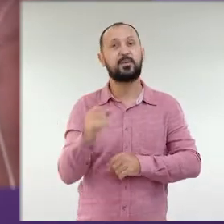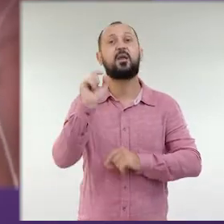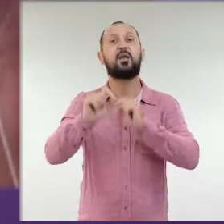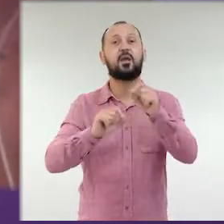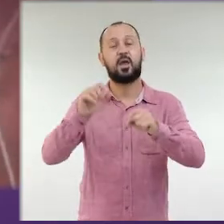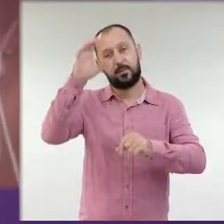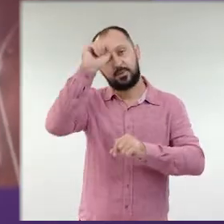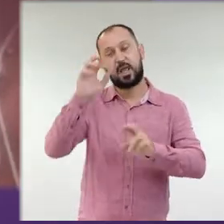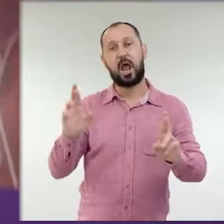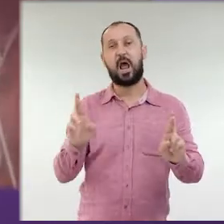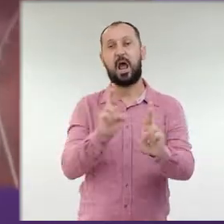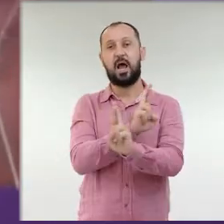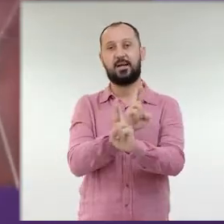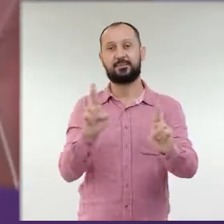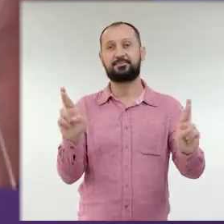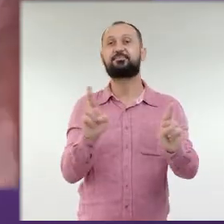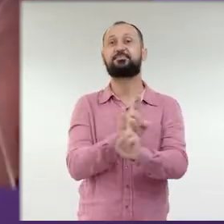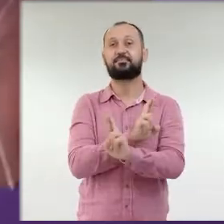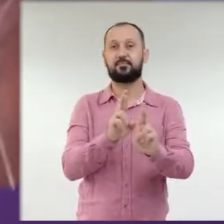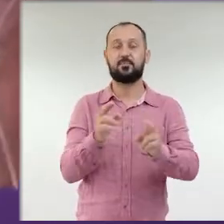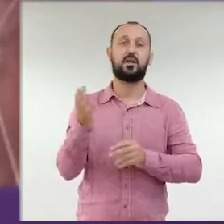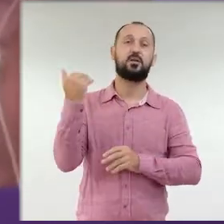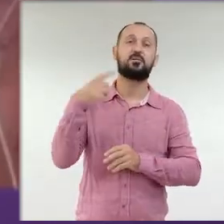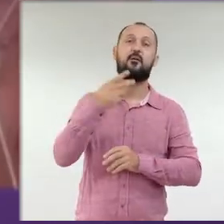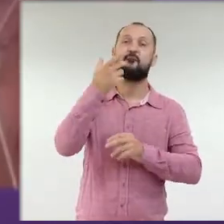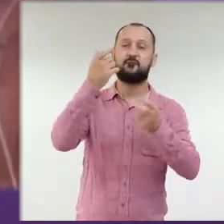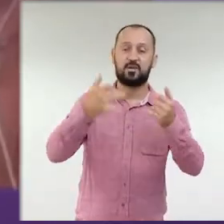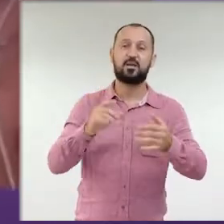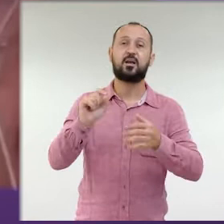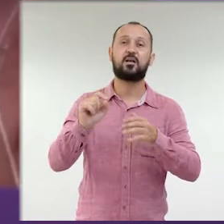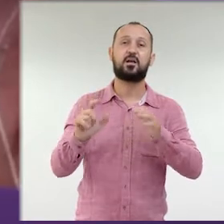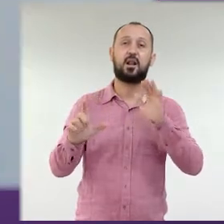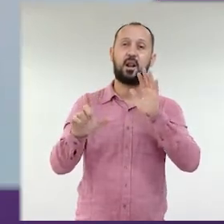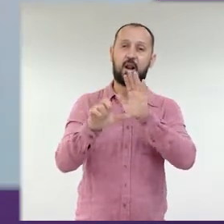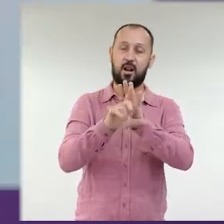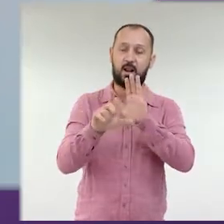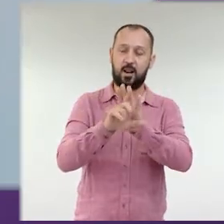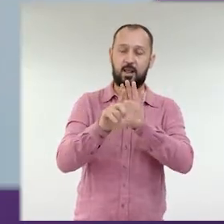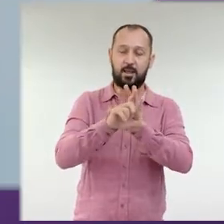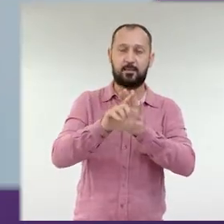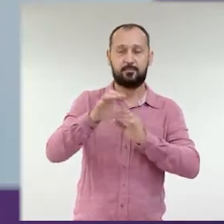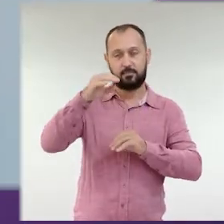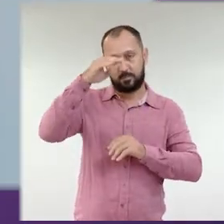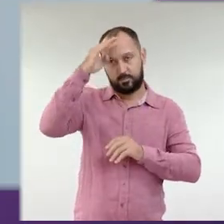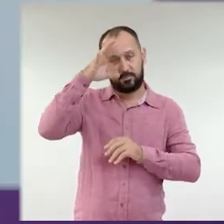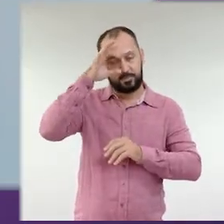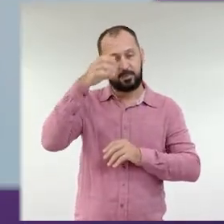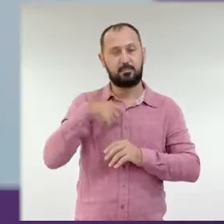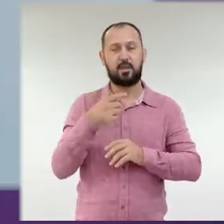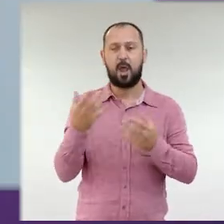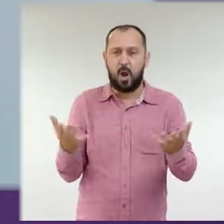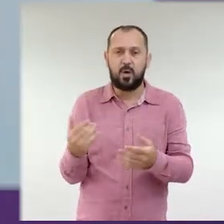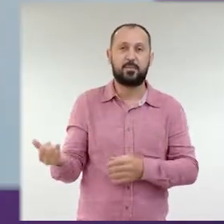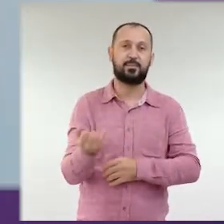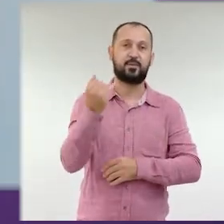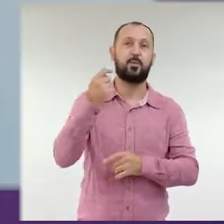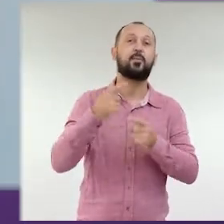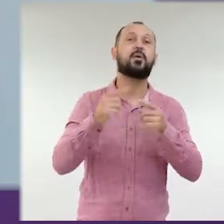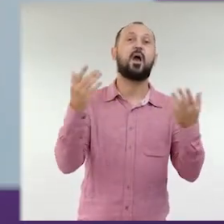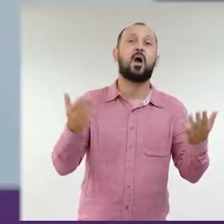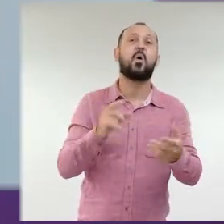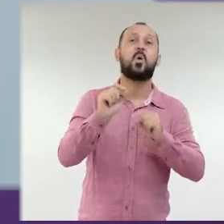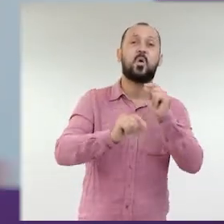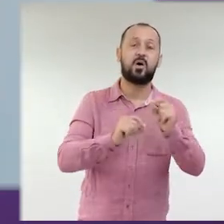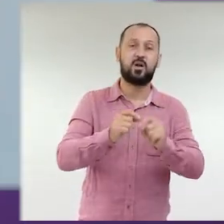o aprendizado das relações. Se a gente falava sobre Maria da Penha e não era significativo, agora muito mais. Porque